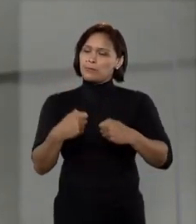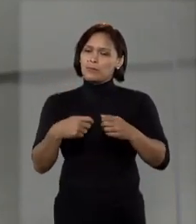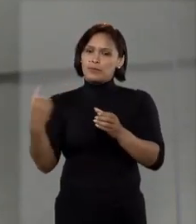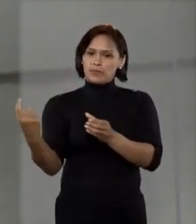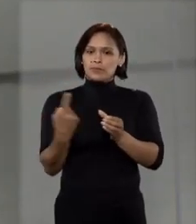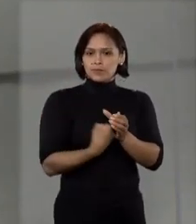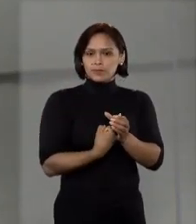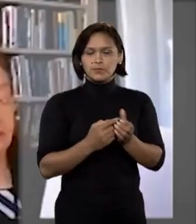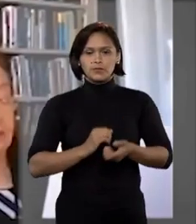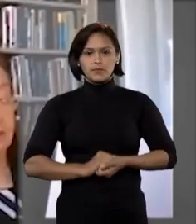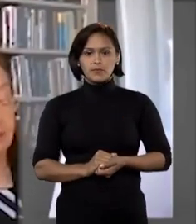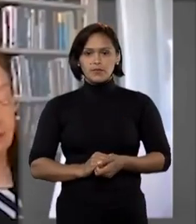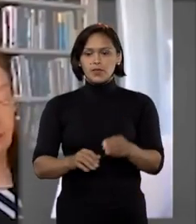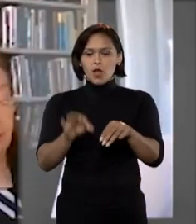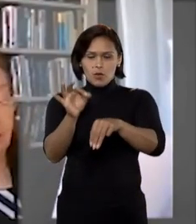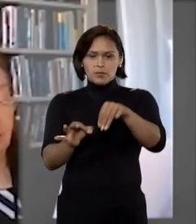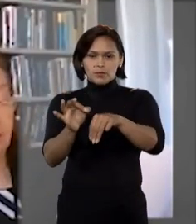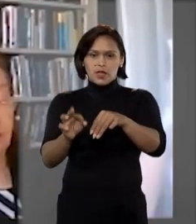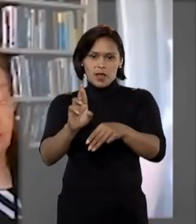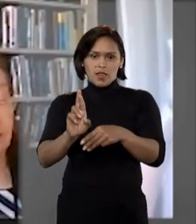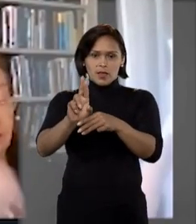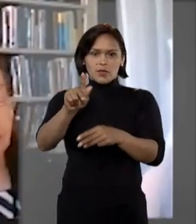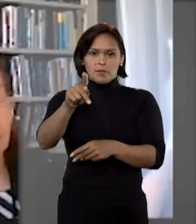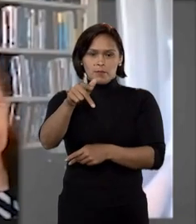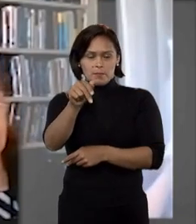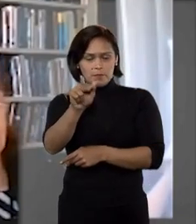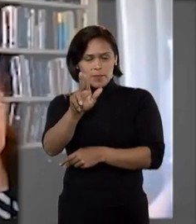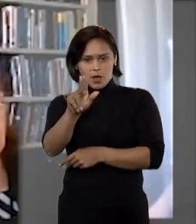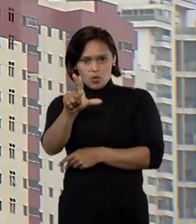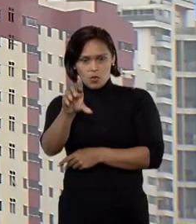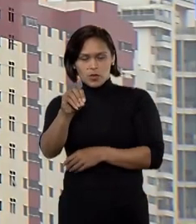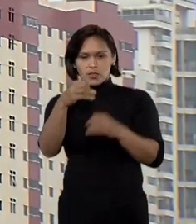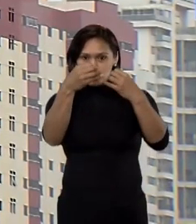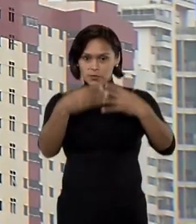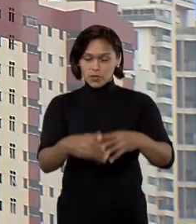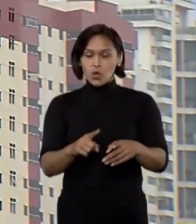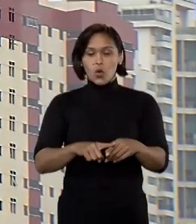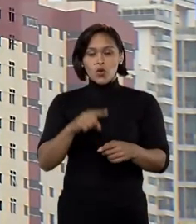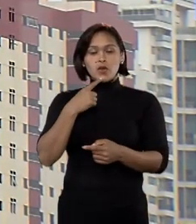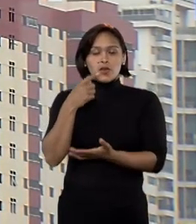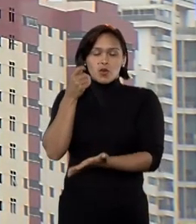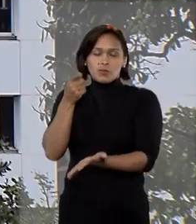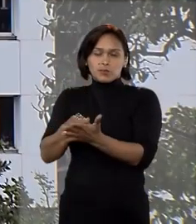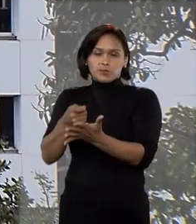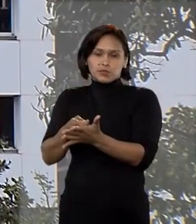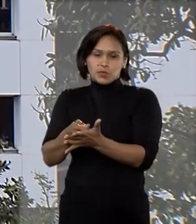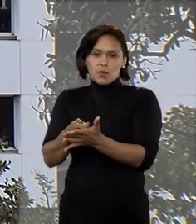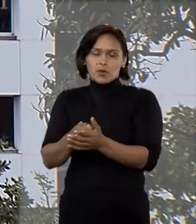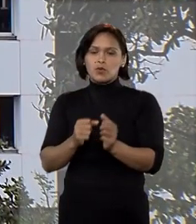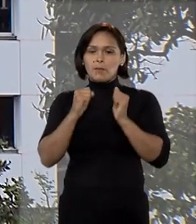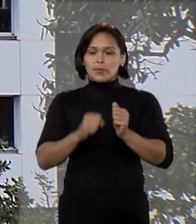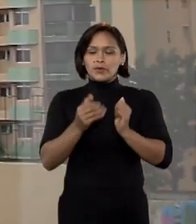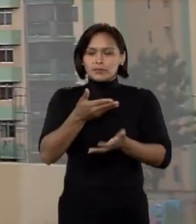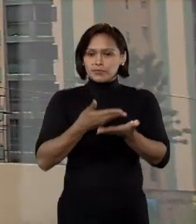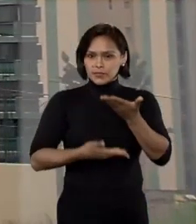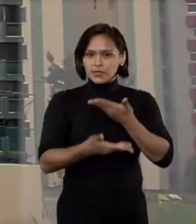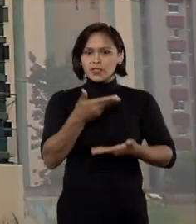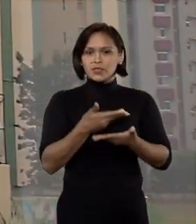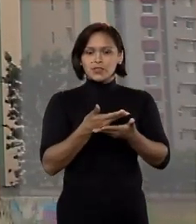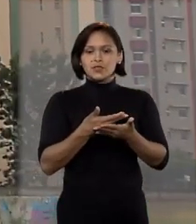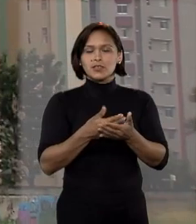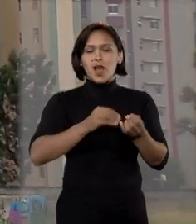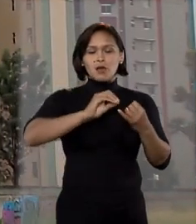ao comprador. O relator do recurso, o ministro Paulo de Tarso Sanseverino, explicou que a atitude do comprador do imóvel pode ser